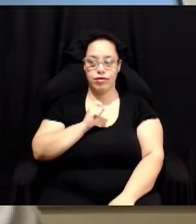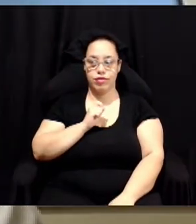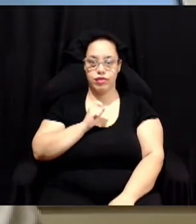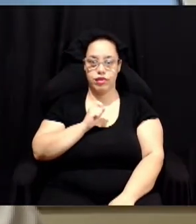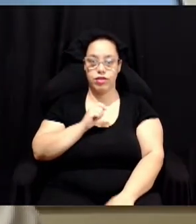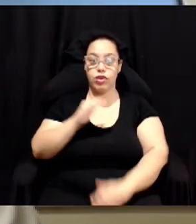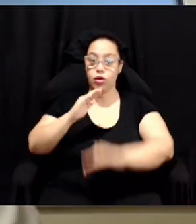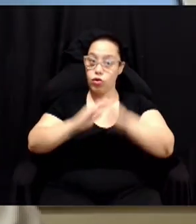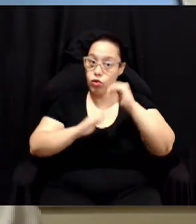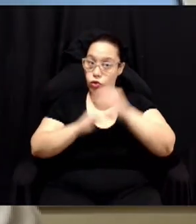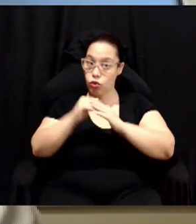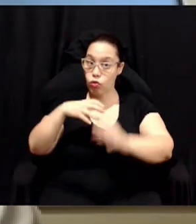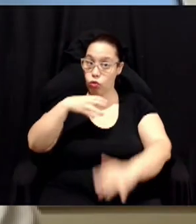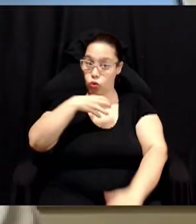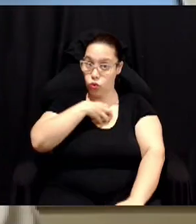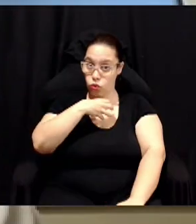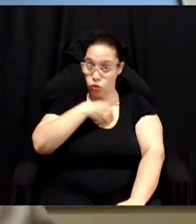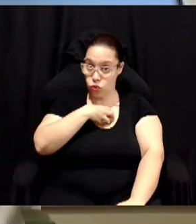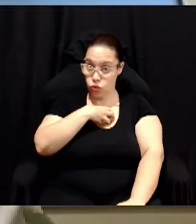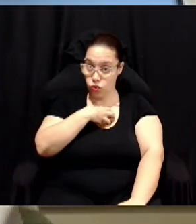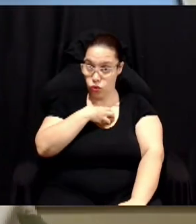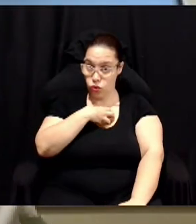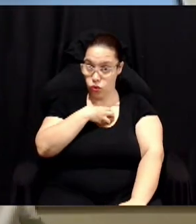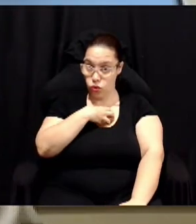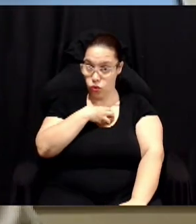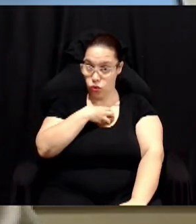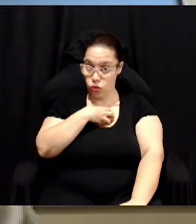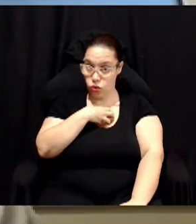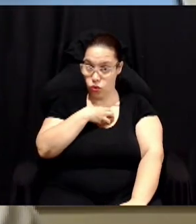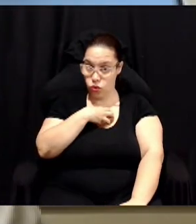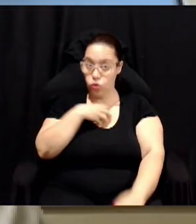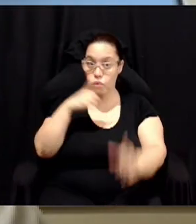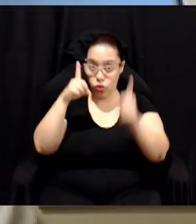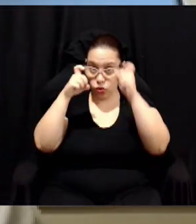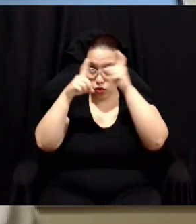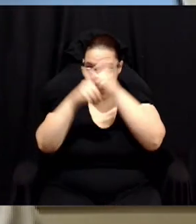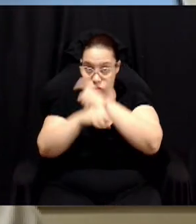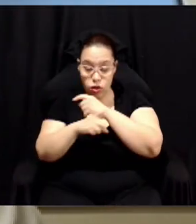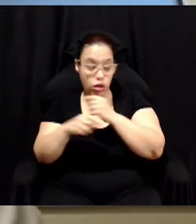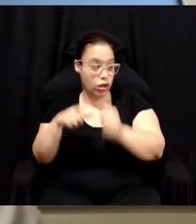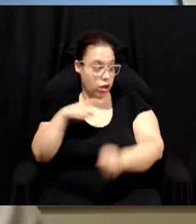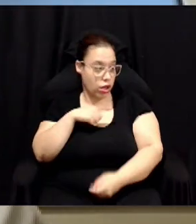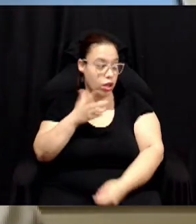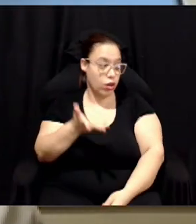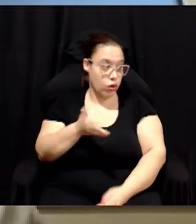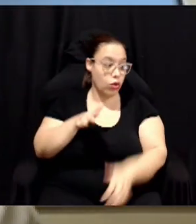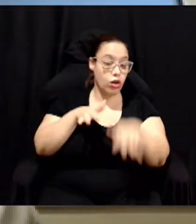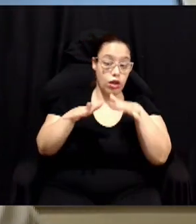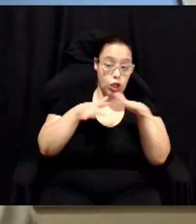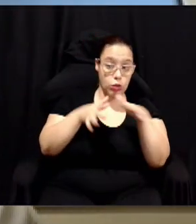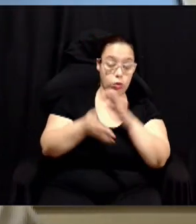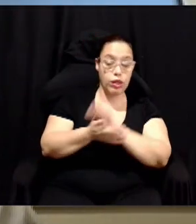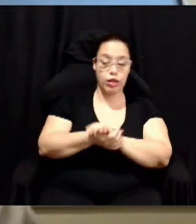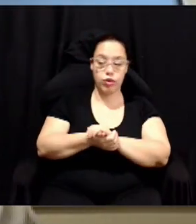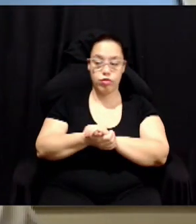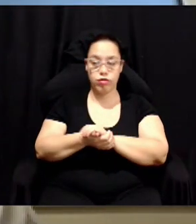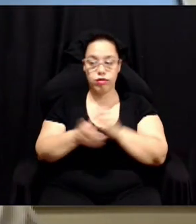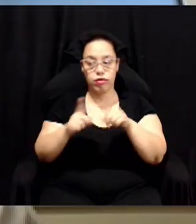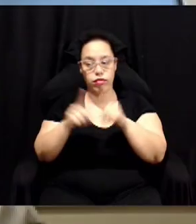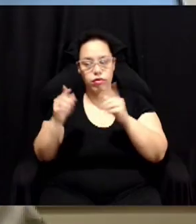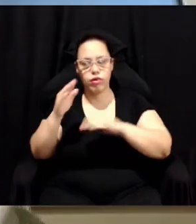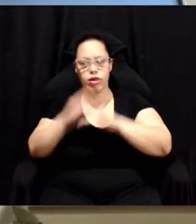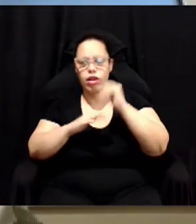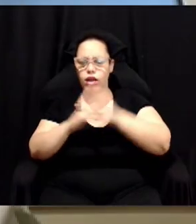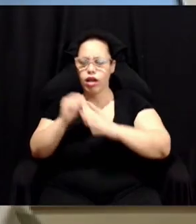dos sintomas, das dificuldades que a pessoa está tendo neste momento, mas tem que tratar o futuro